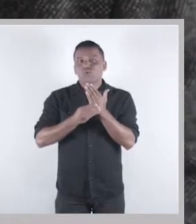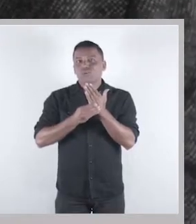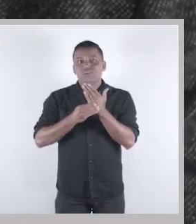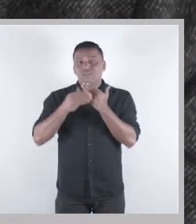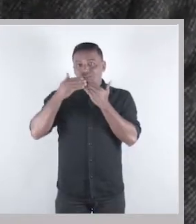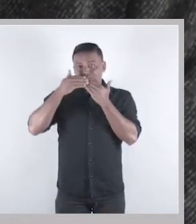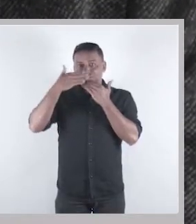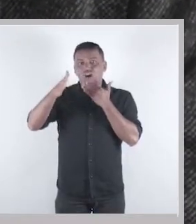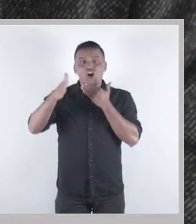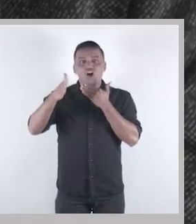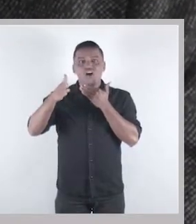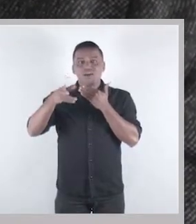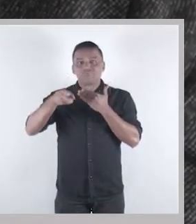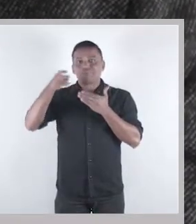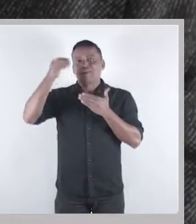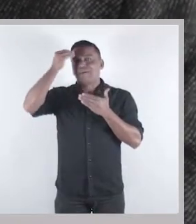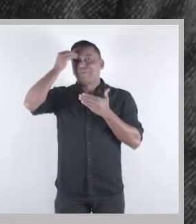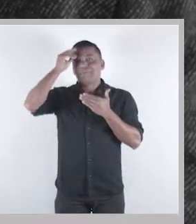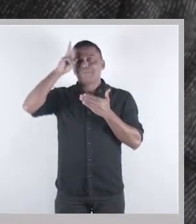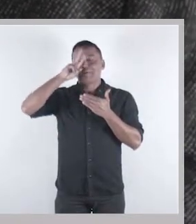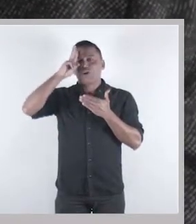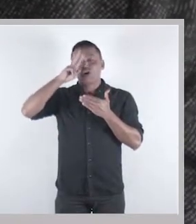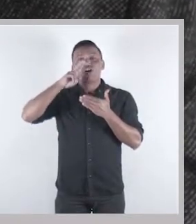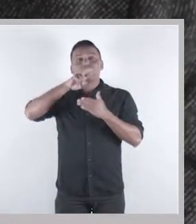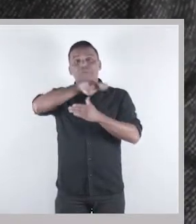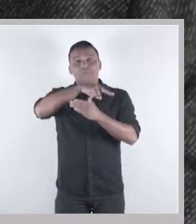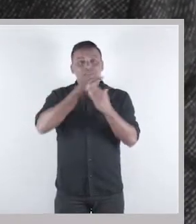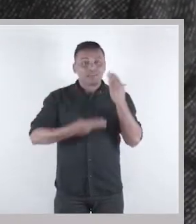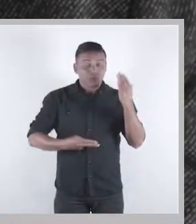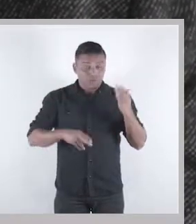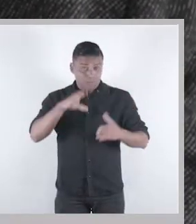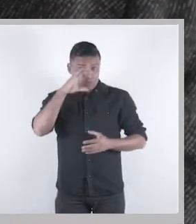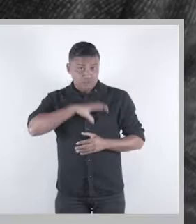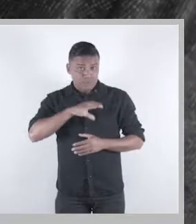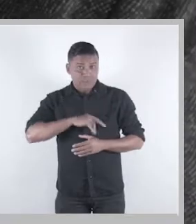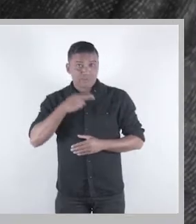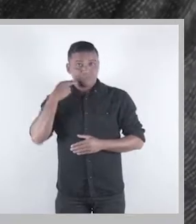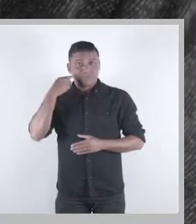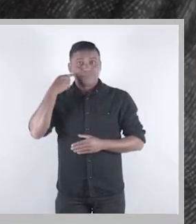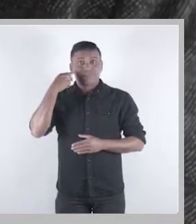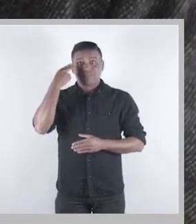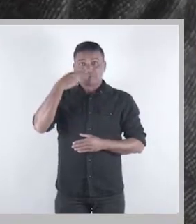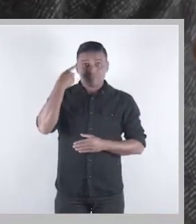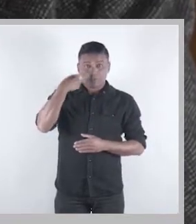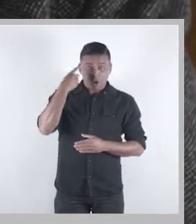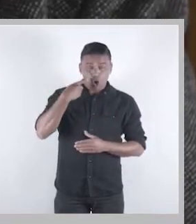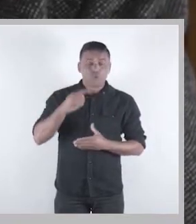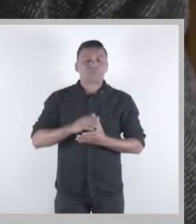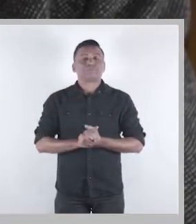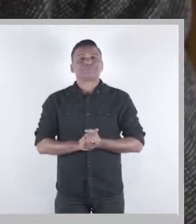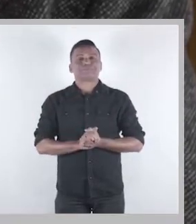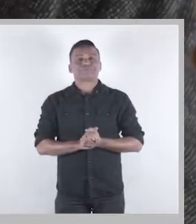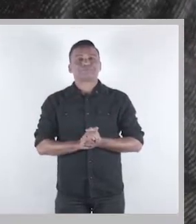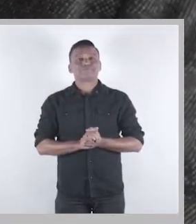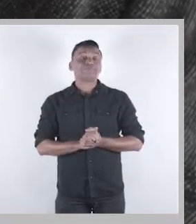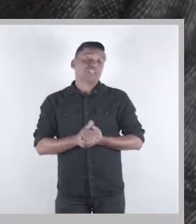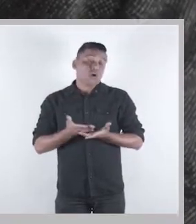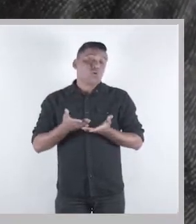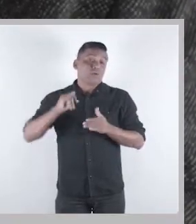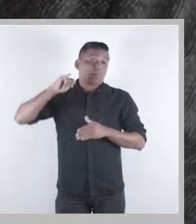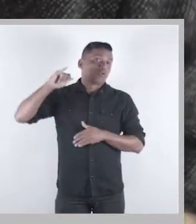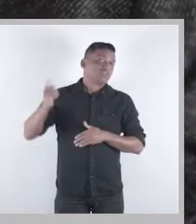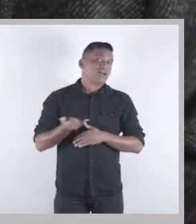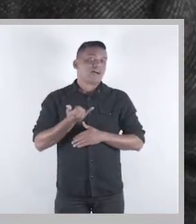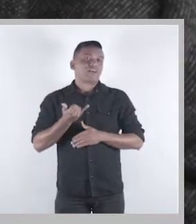e espanhol e aí quando eu surgiu a oportunidade de fazer o livro eu conheci um poeta